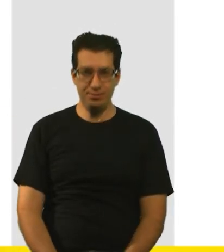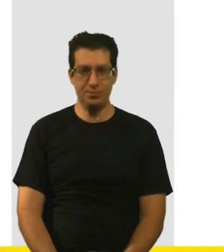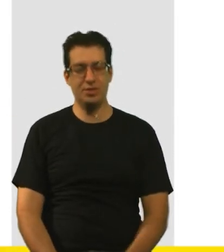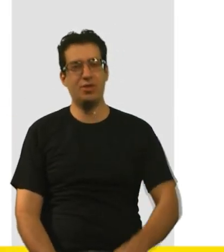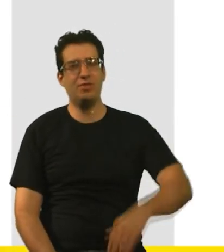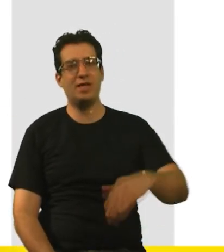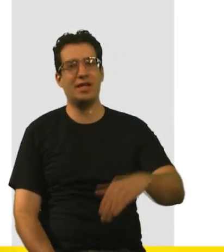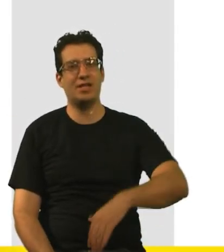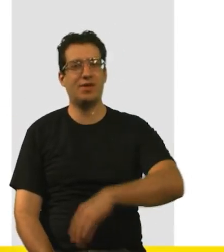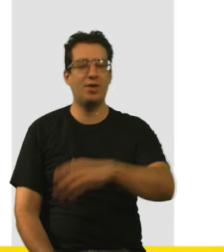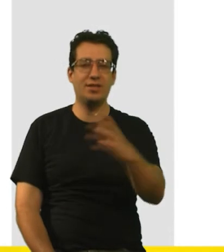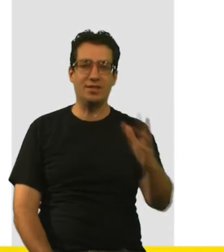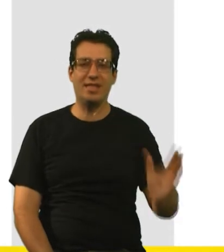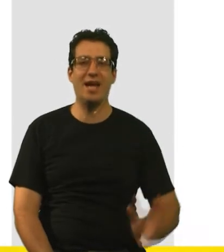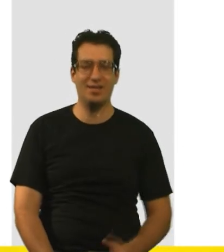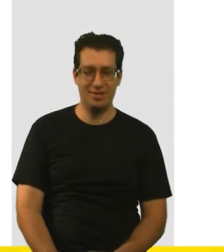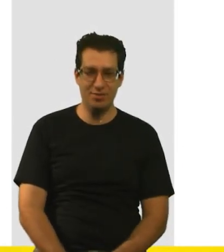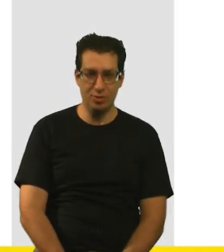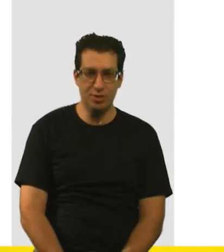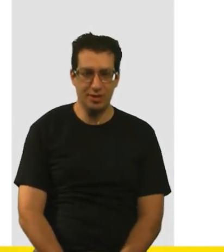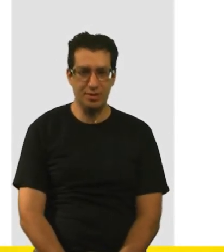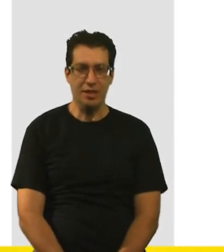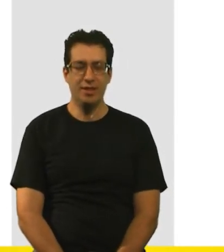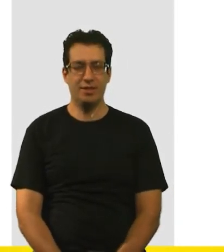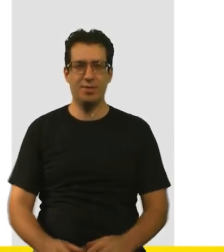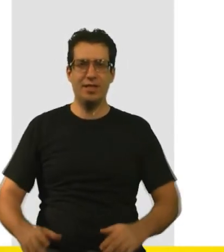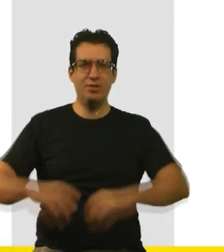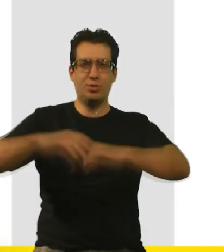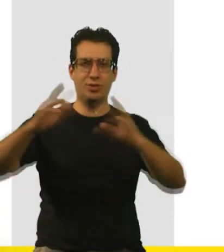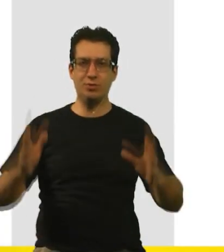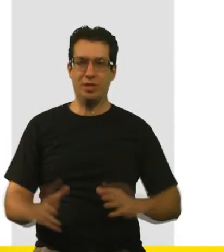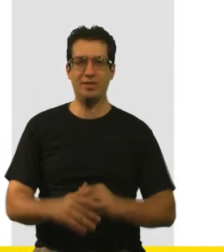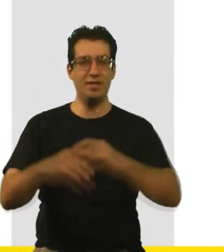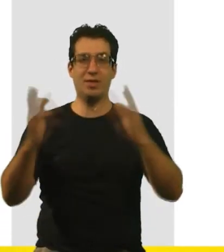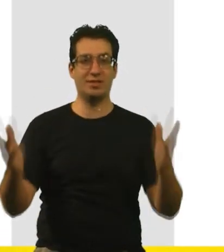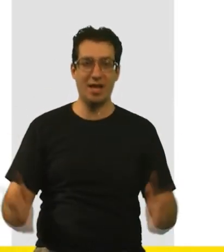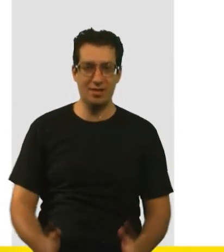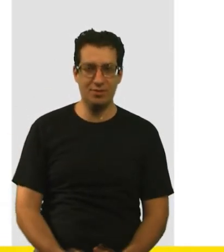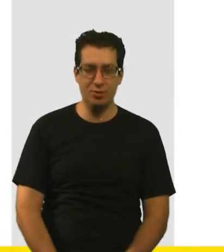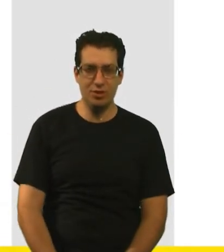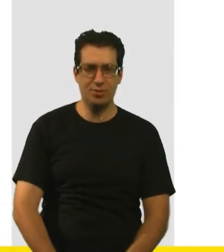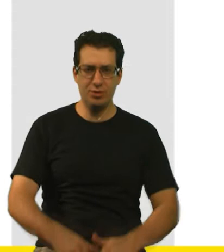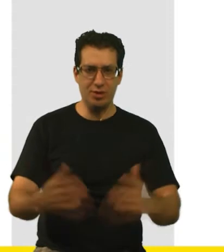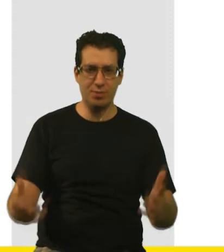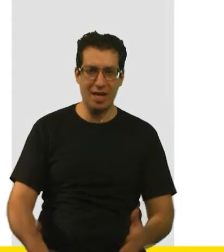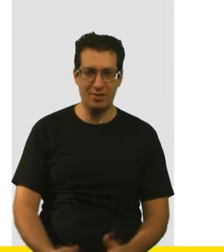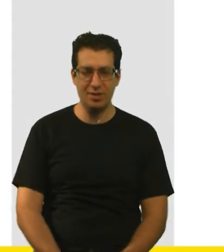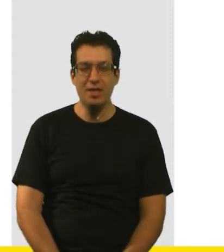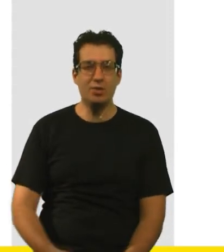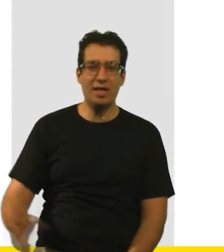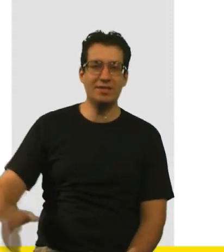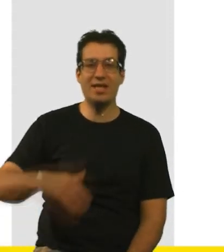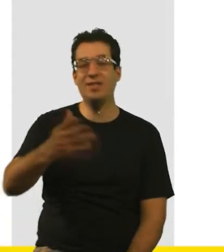caros, vocês já ouviram falar naquelas famosas terras devolutas? Que tem uma grande discussão do que seriam as terras devolutas, mas em outras